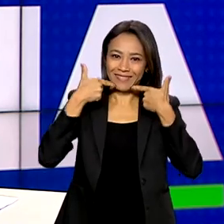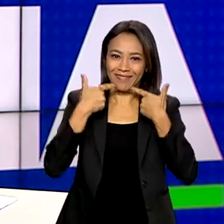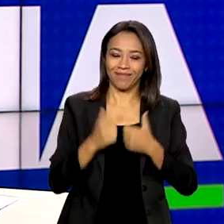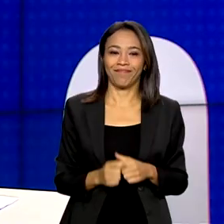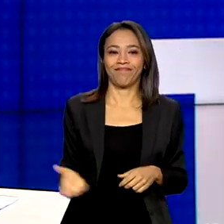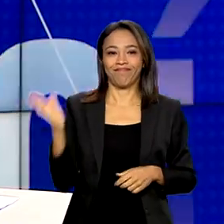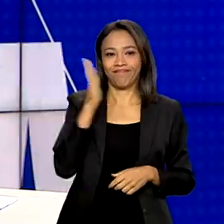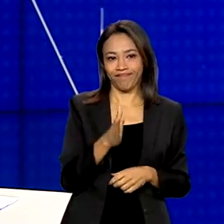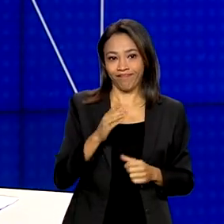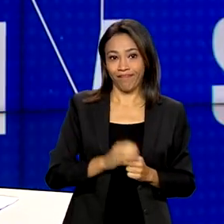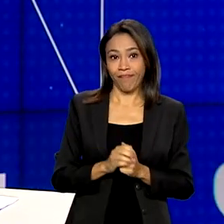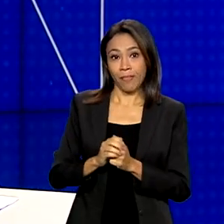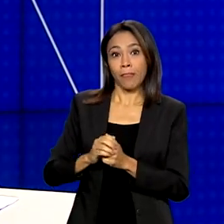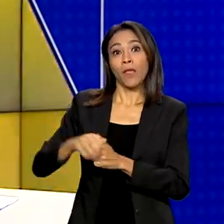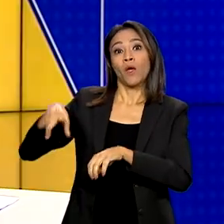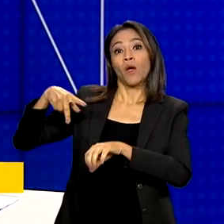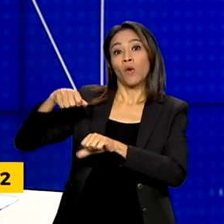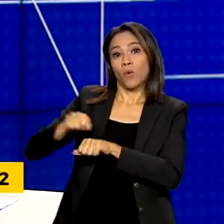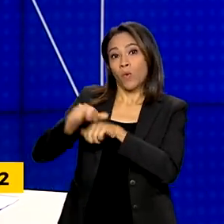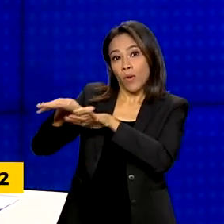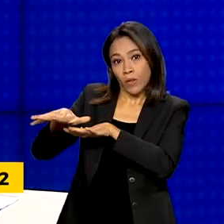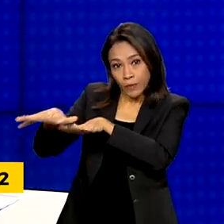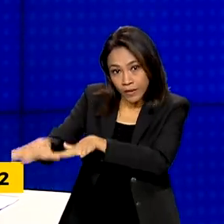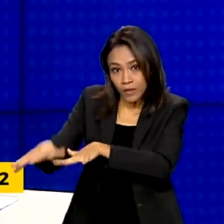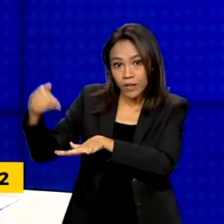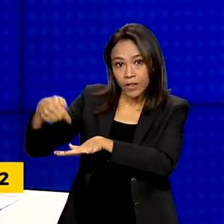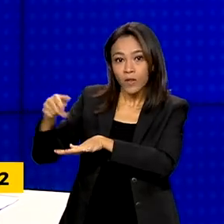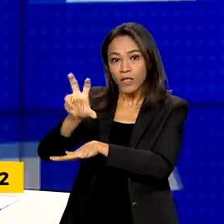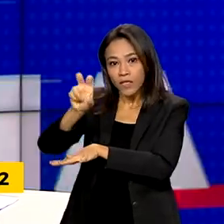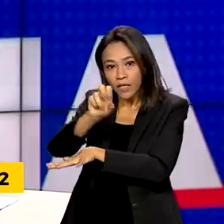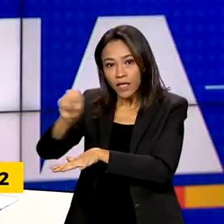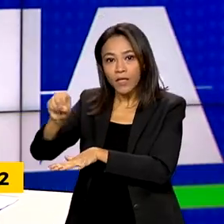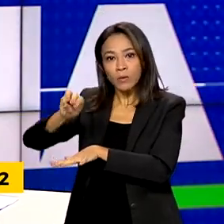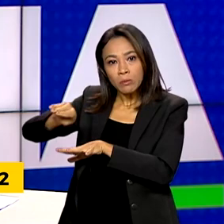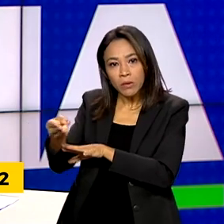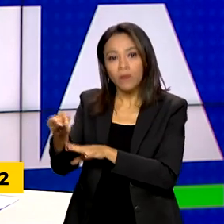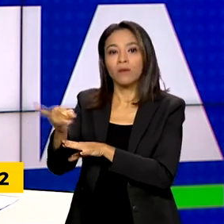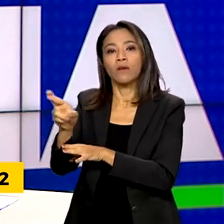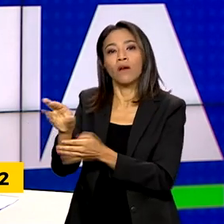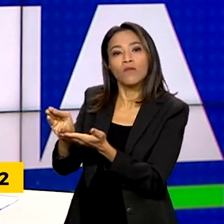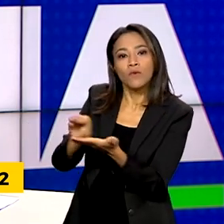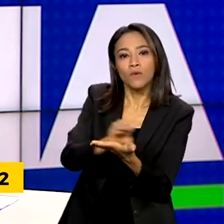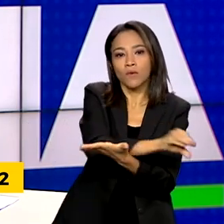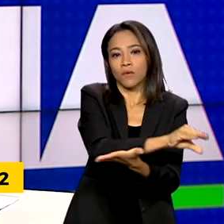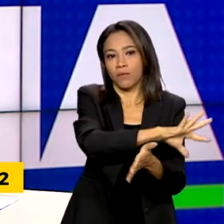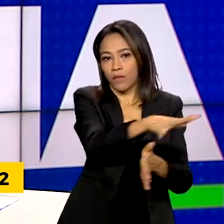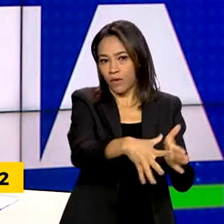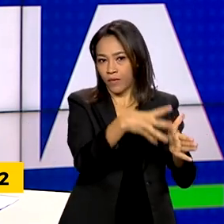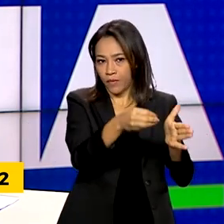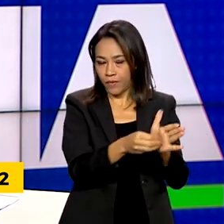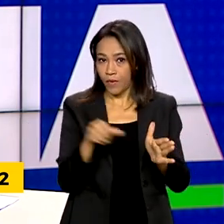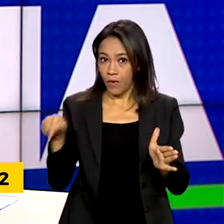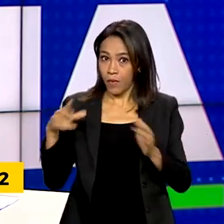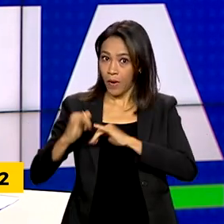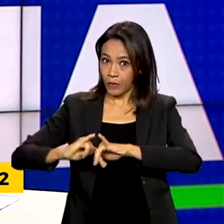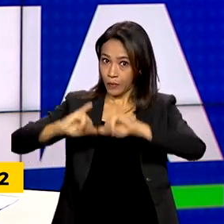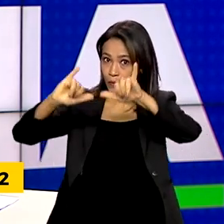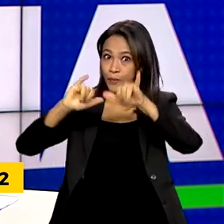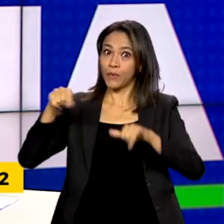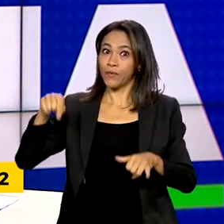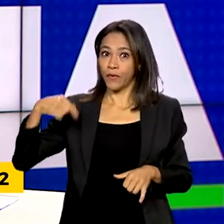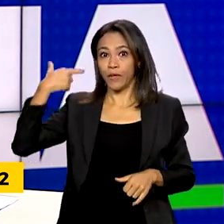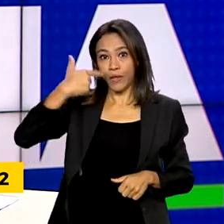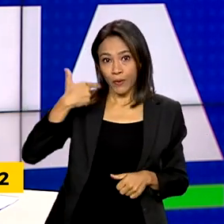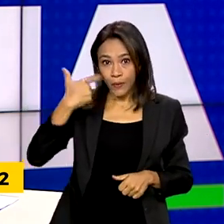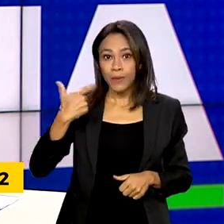o Reino Unido vai investir 500 milhões de reais no fundo Amazônia o anúncio foi em Londres onde o presidente Lula